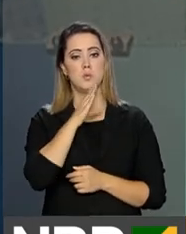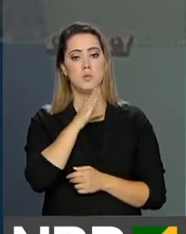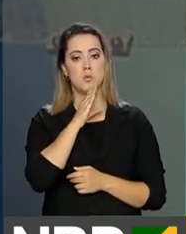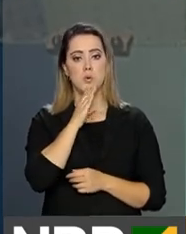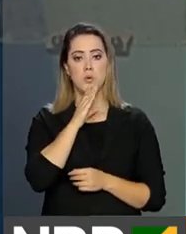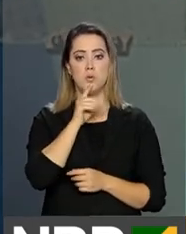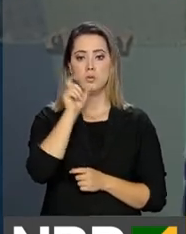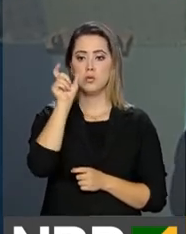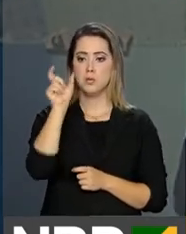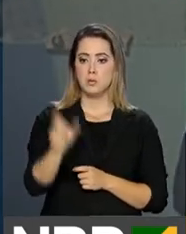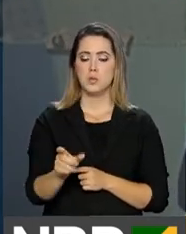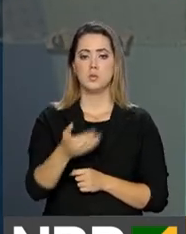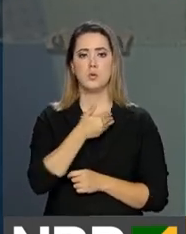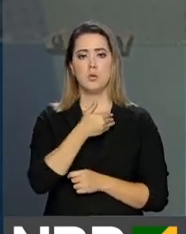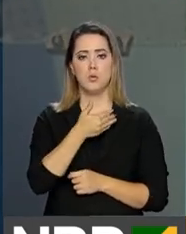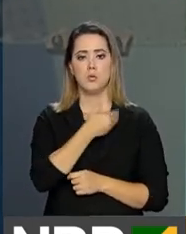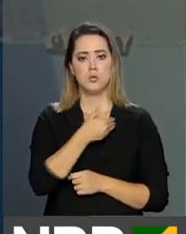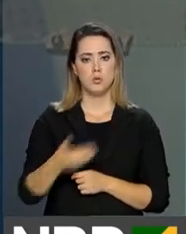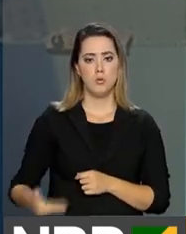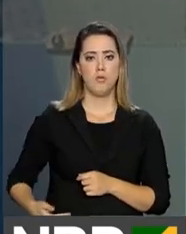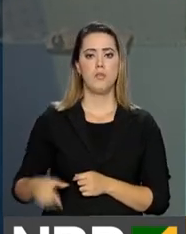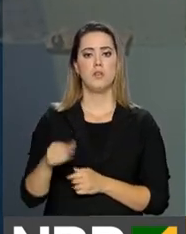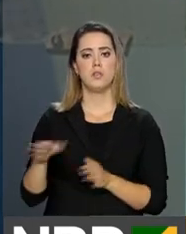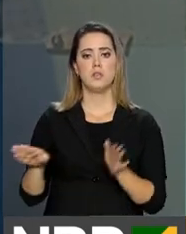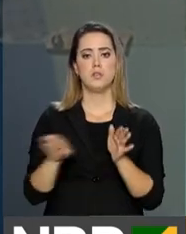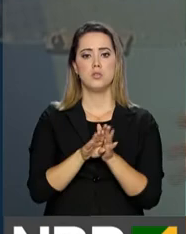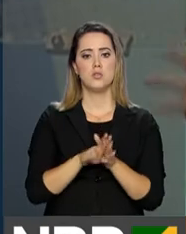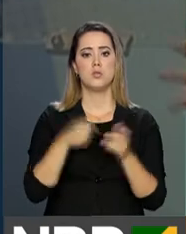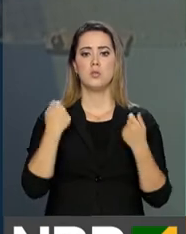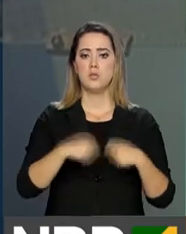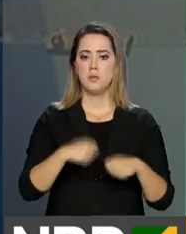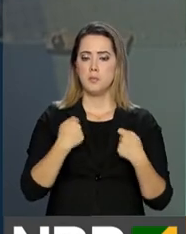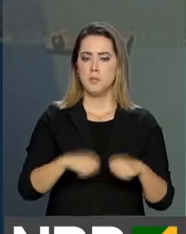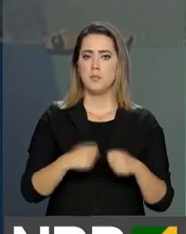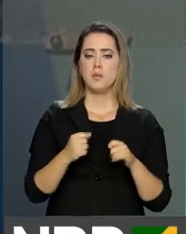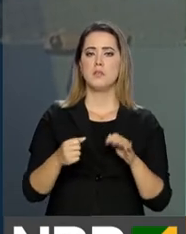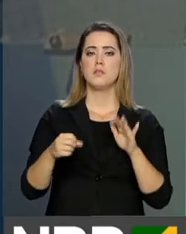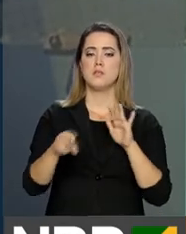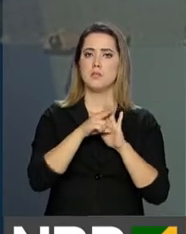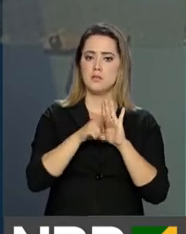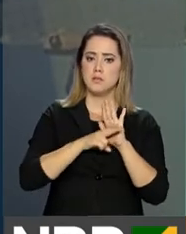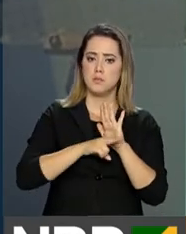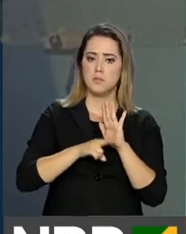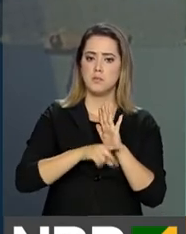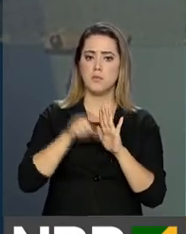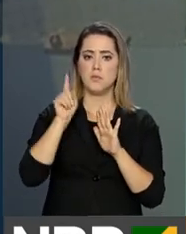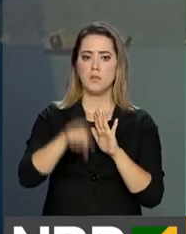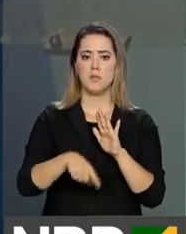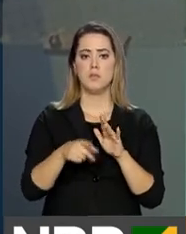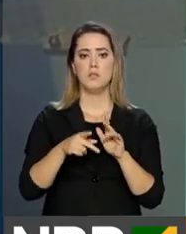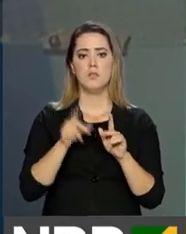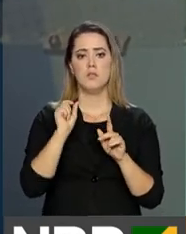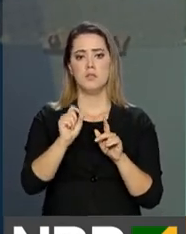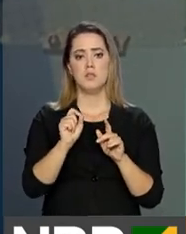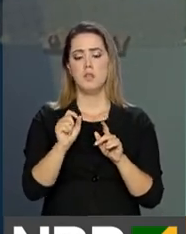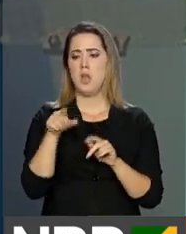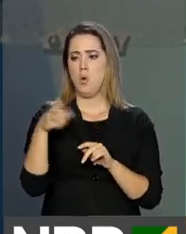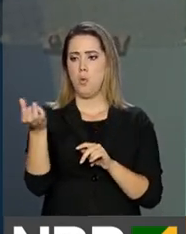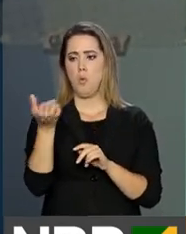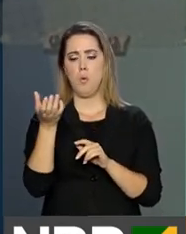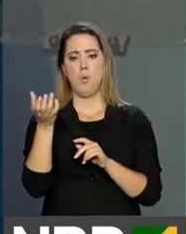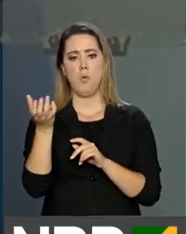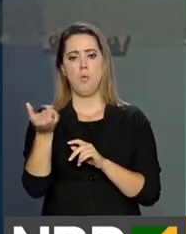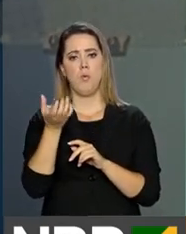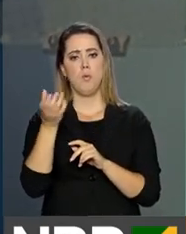de alguém ou de um governo que chegou e fez as reformas indispensáveis para o país. Elas são populares? Eu